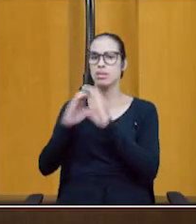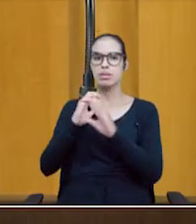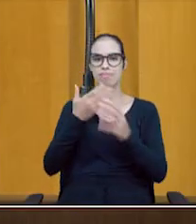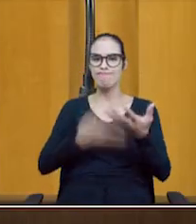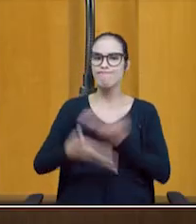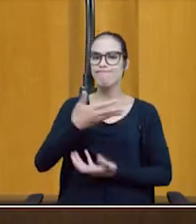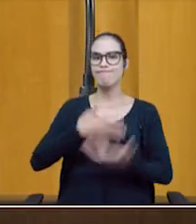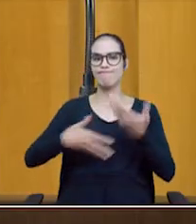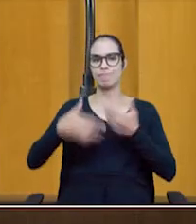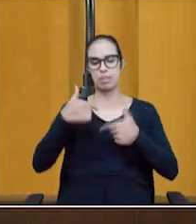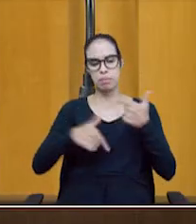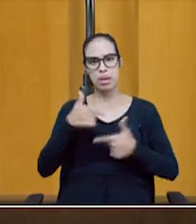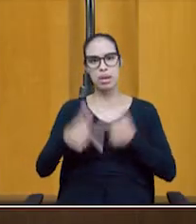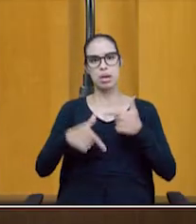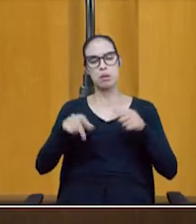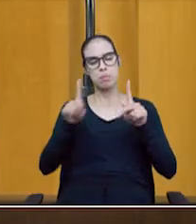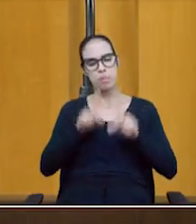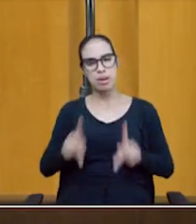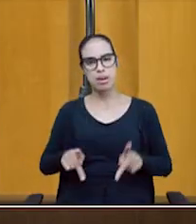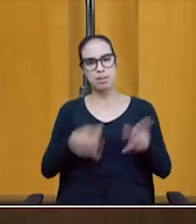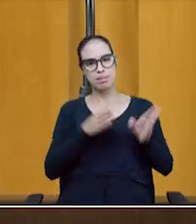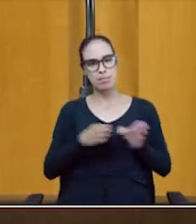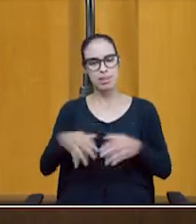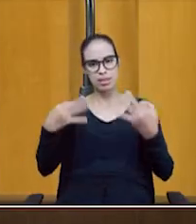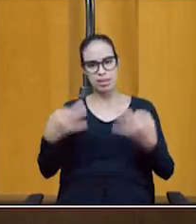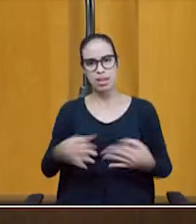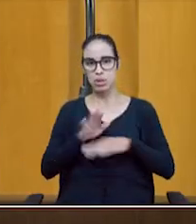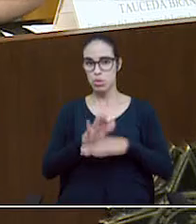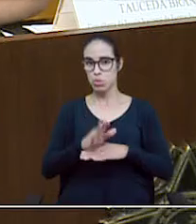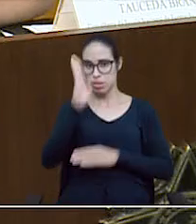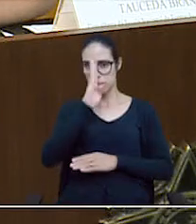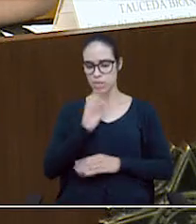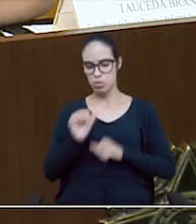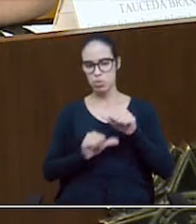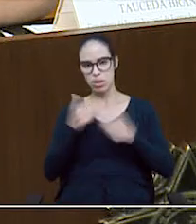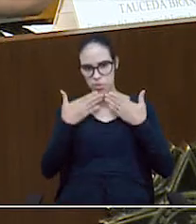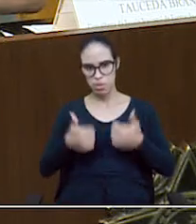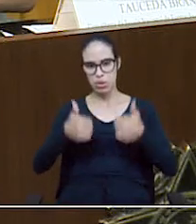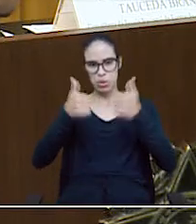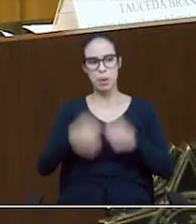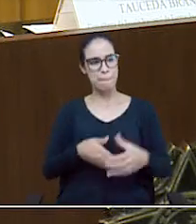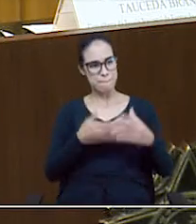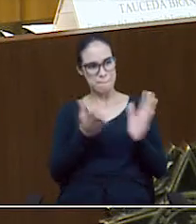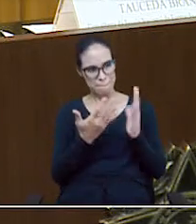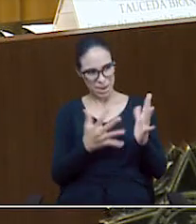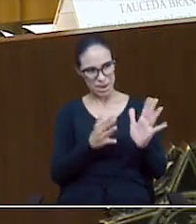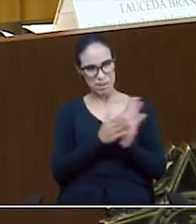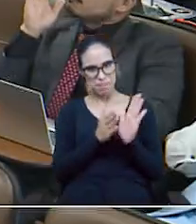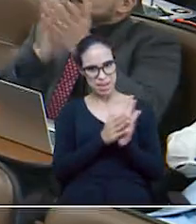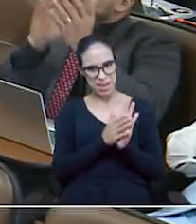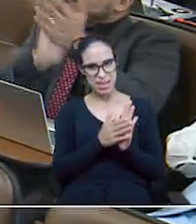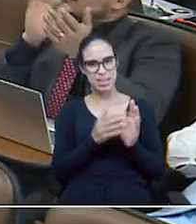nossa instituição para a transformação do nosso país. Muito obrigada, conselheiro. Parabéns. Saio animada.